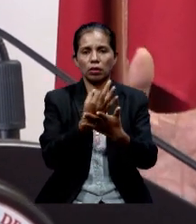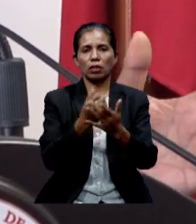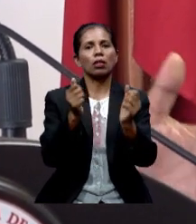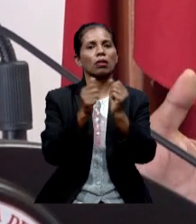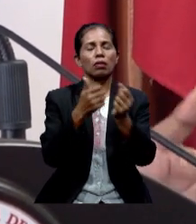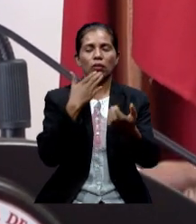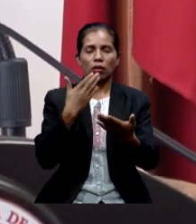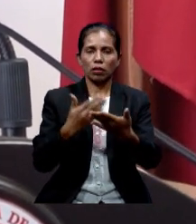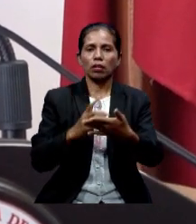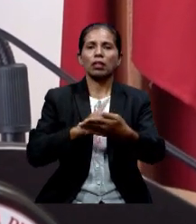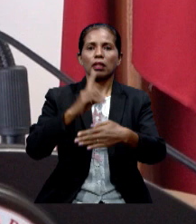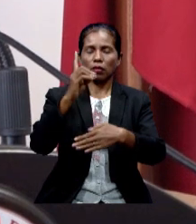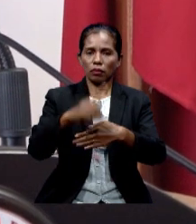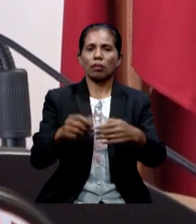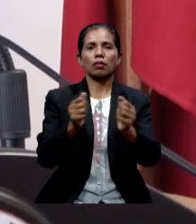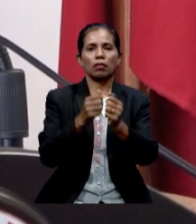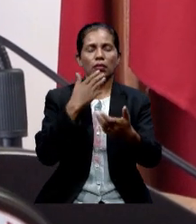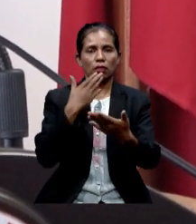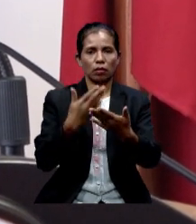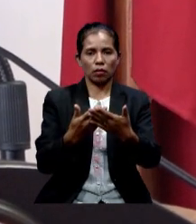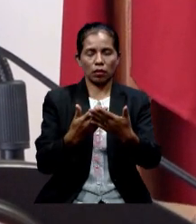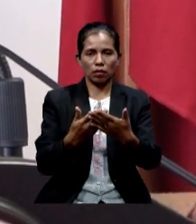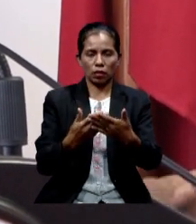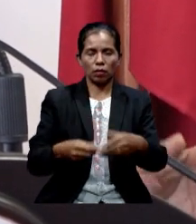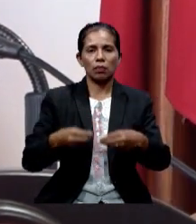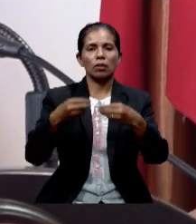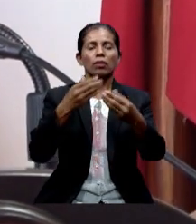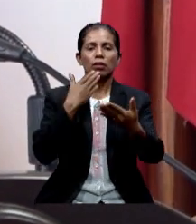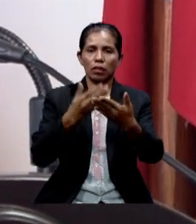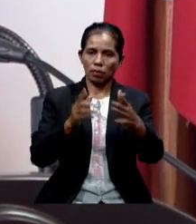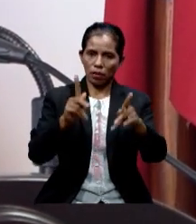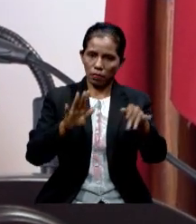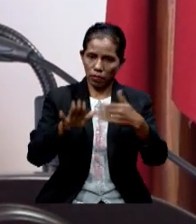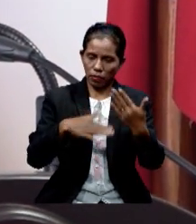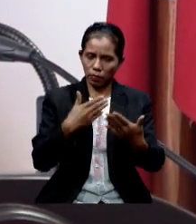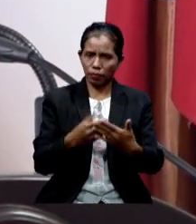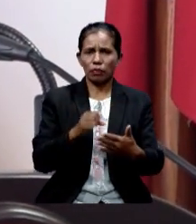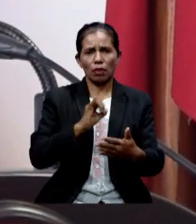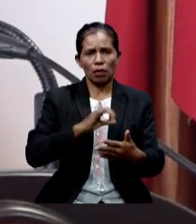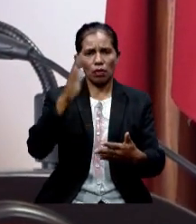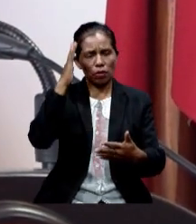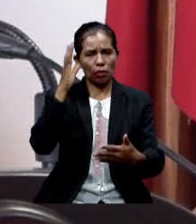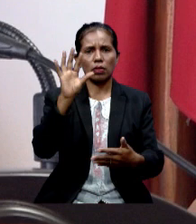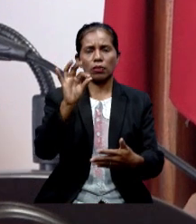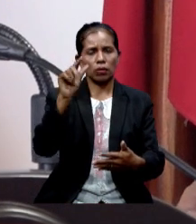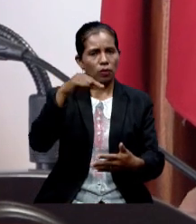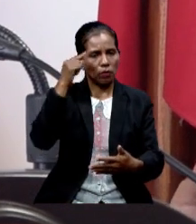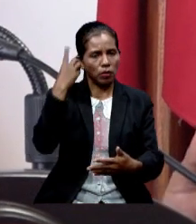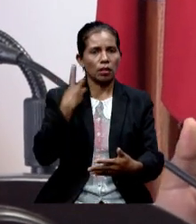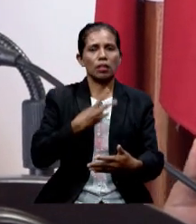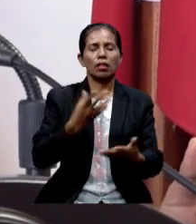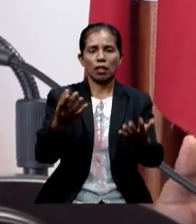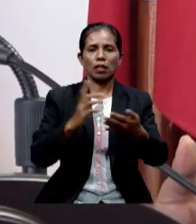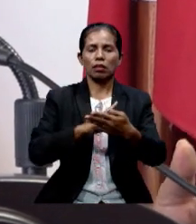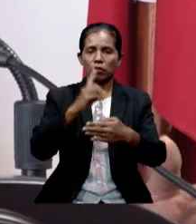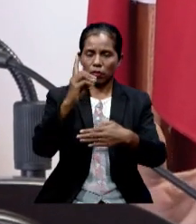diak desenvolve hodi diak para benefício tem que papo também né mas não no novo governo ita karak desenvolvimento né